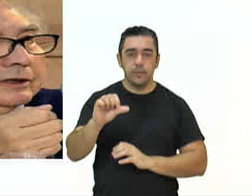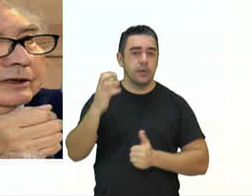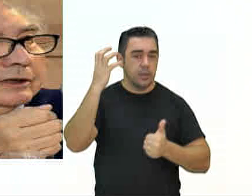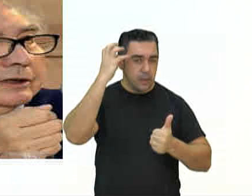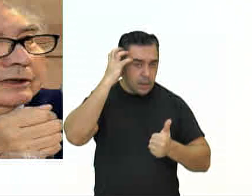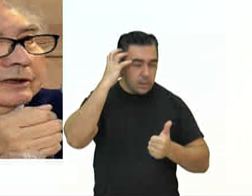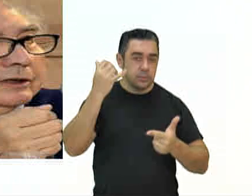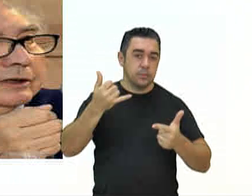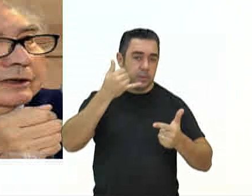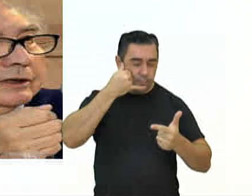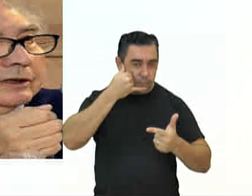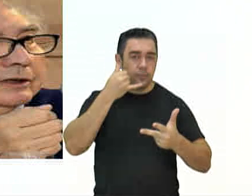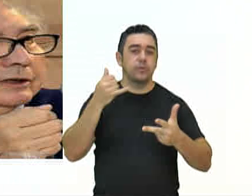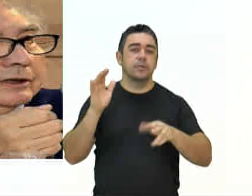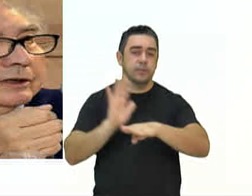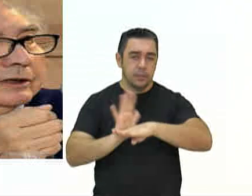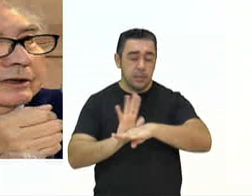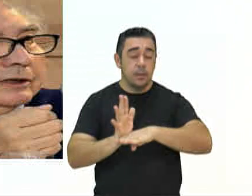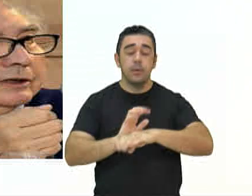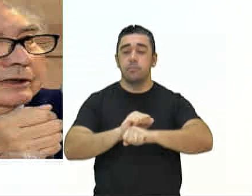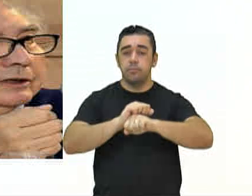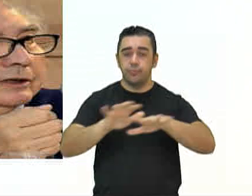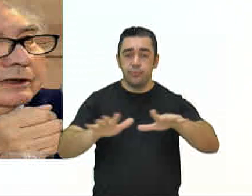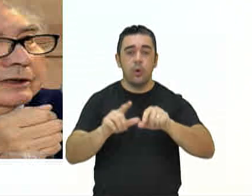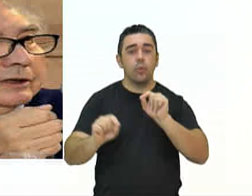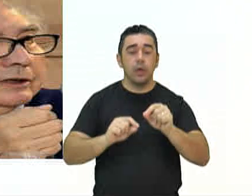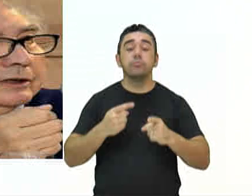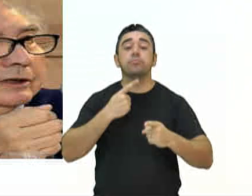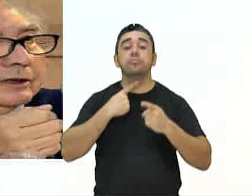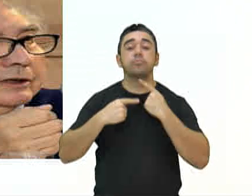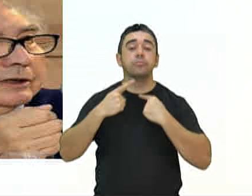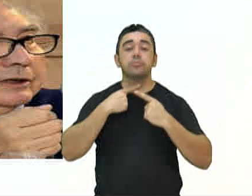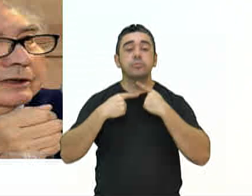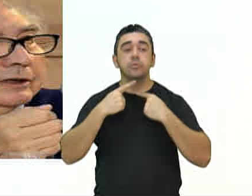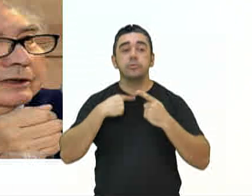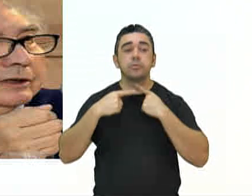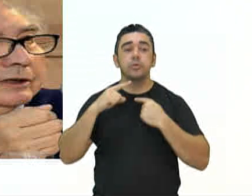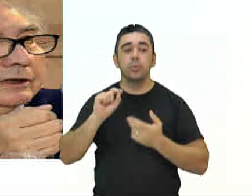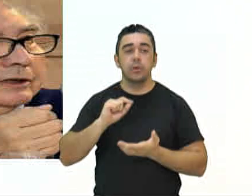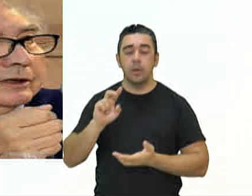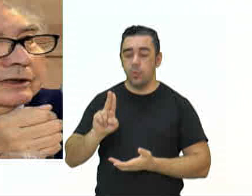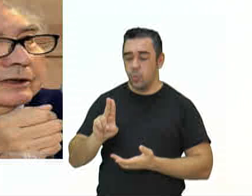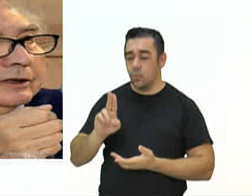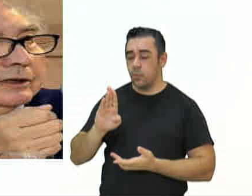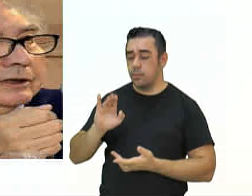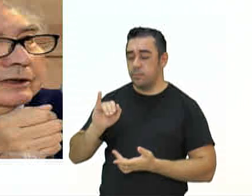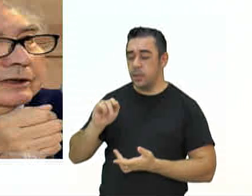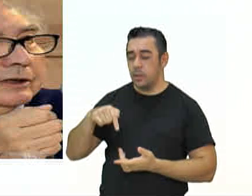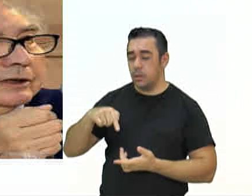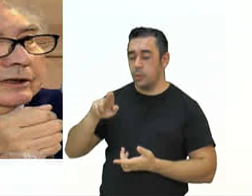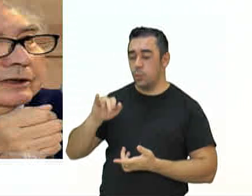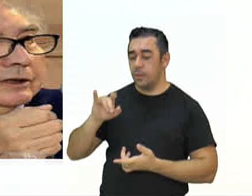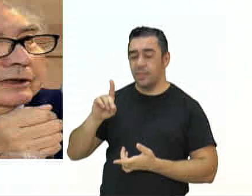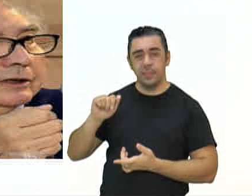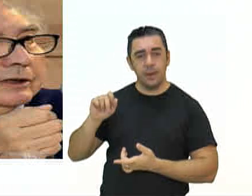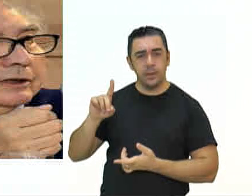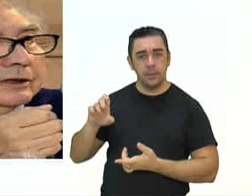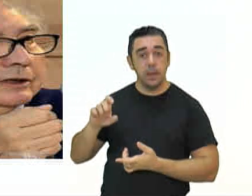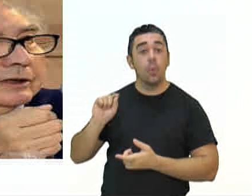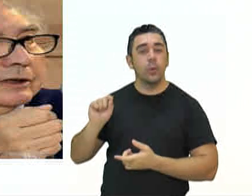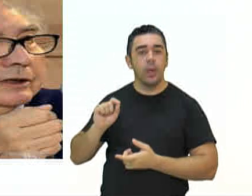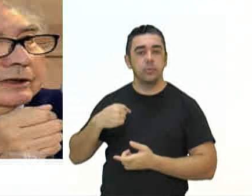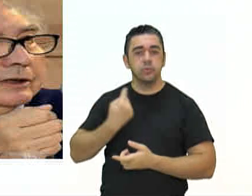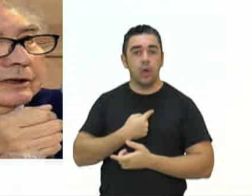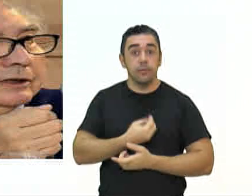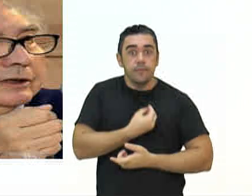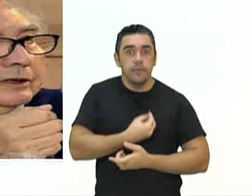telefone e cinema vinham alimentando o desejo humano da ubiquidade. O que significa isso? Estar presente em